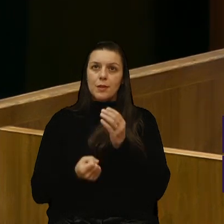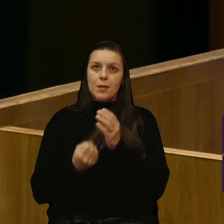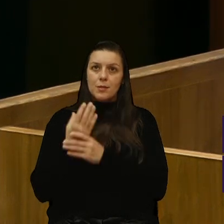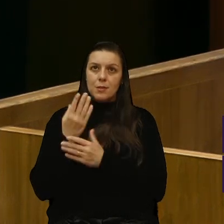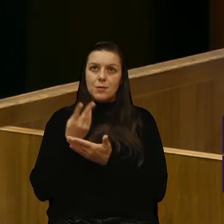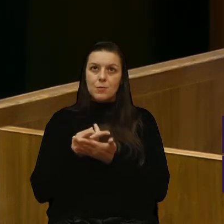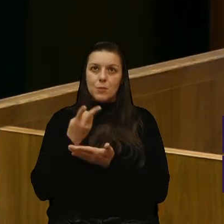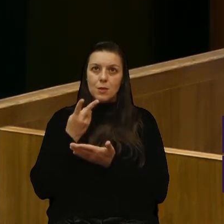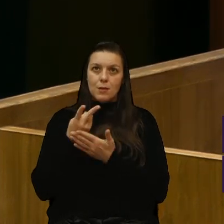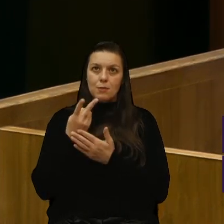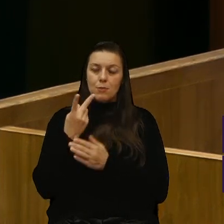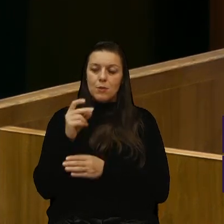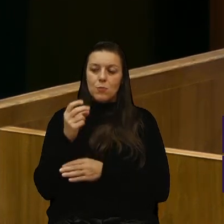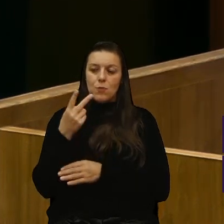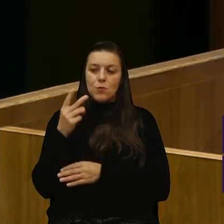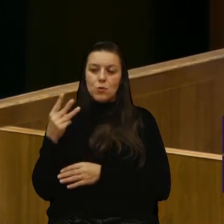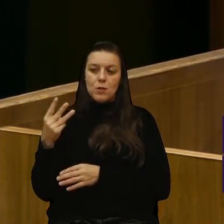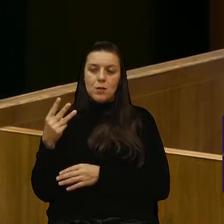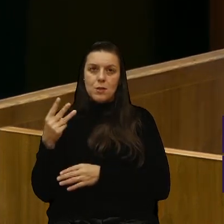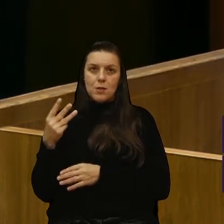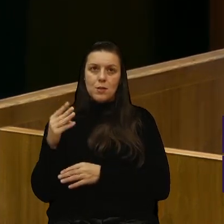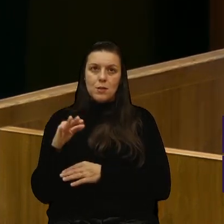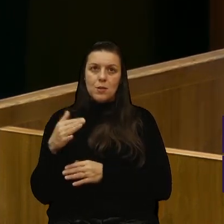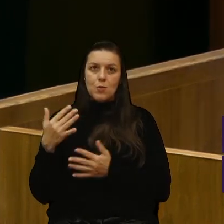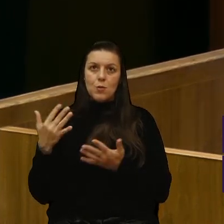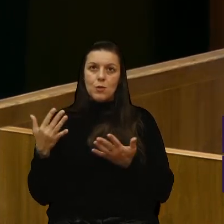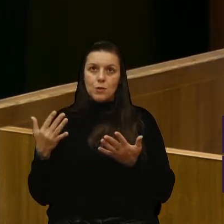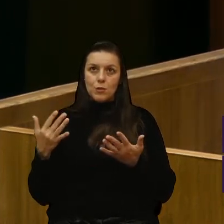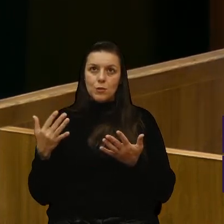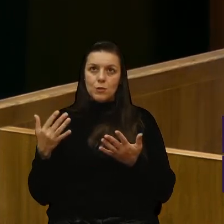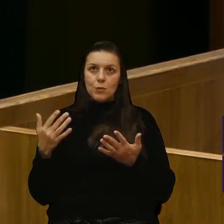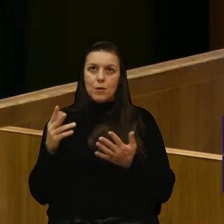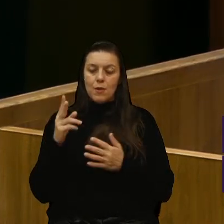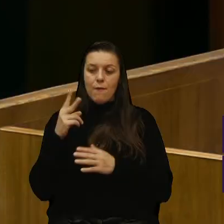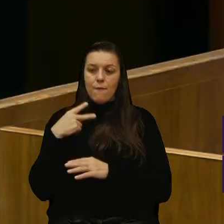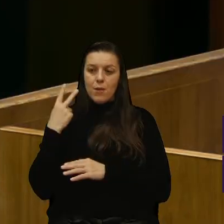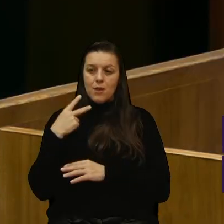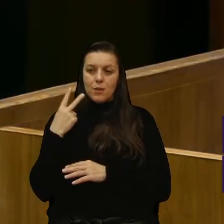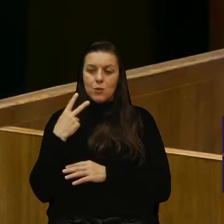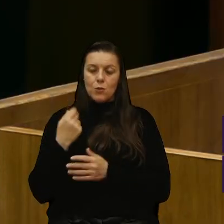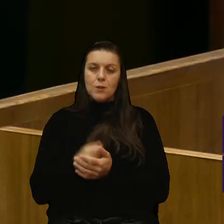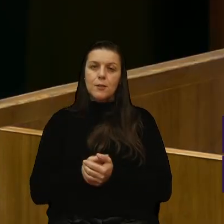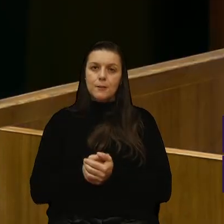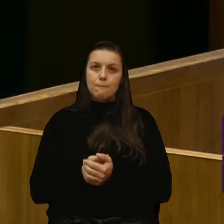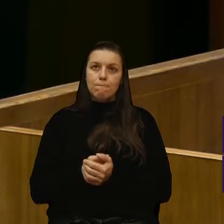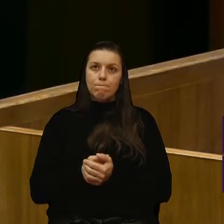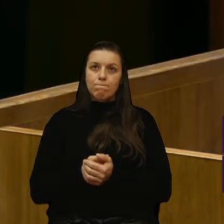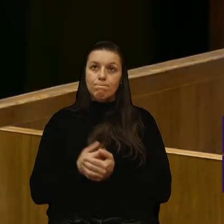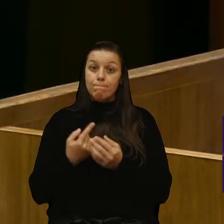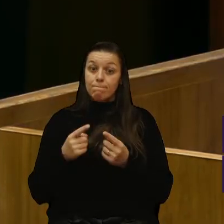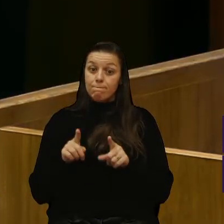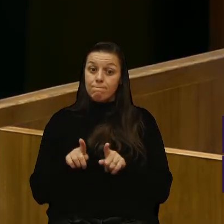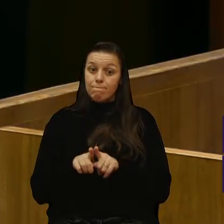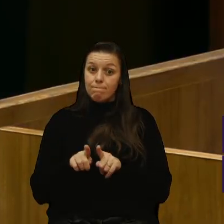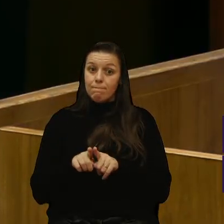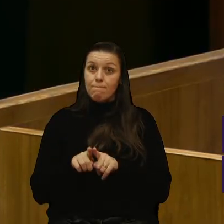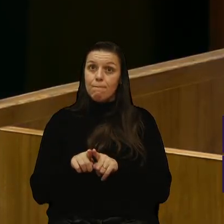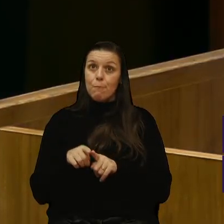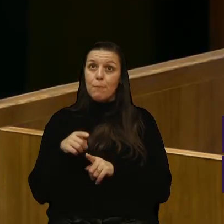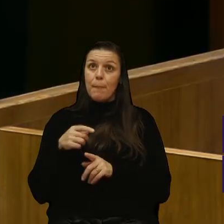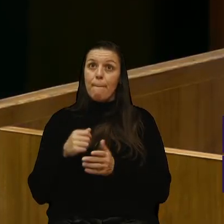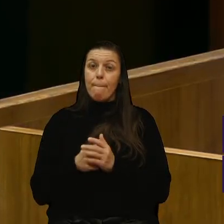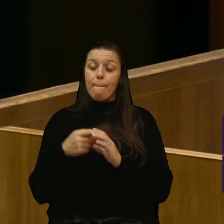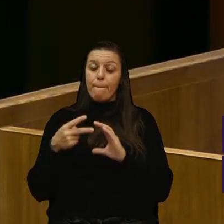prêmio lá em 2023, quando era vereadora dessa casa. Mas também a Câmara